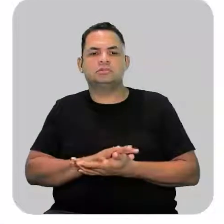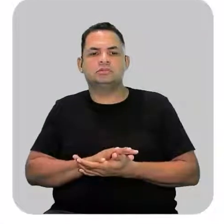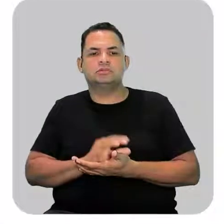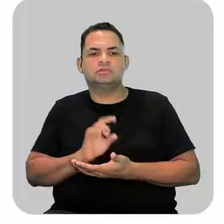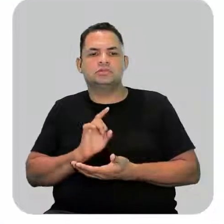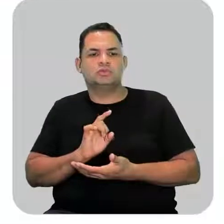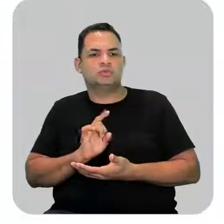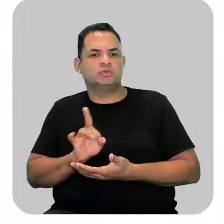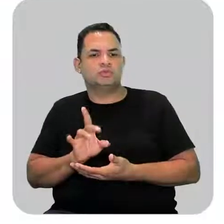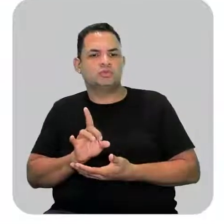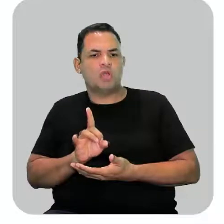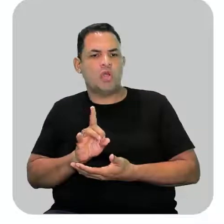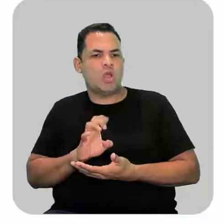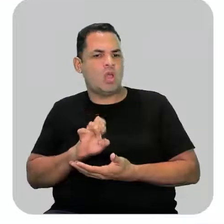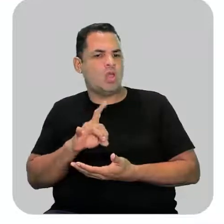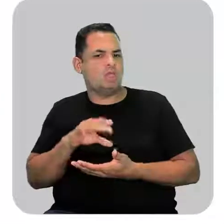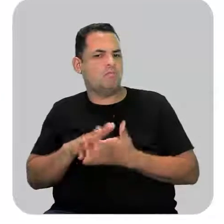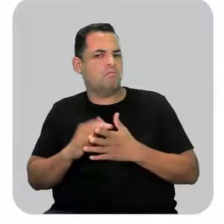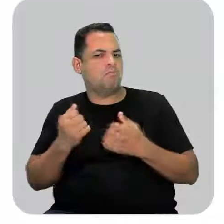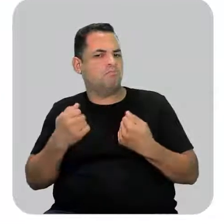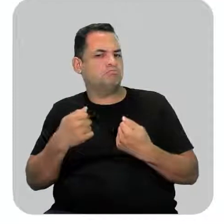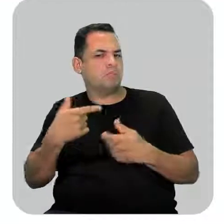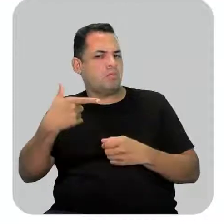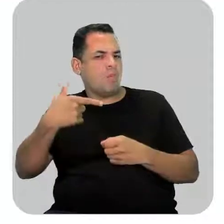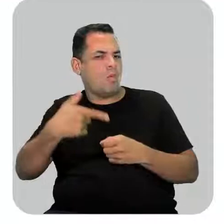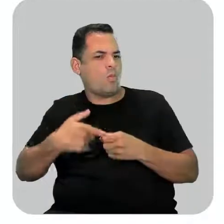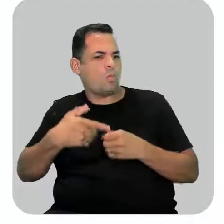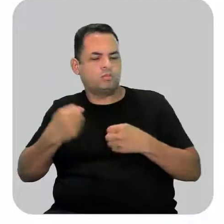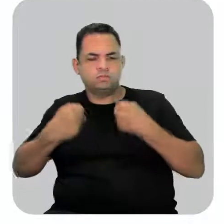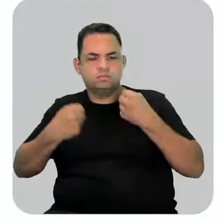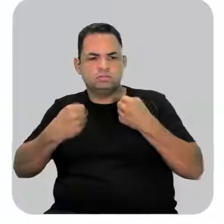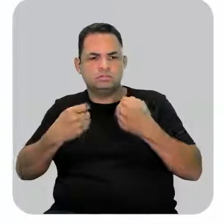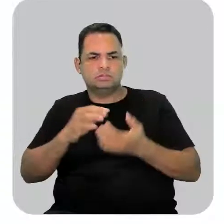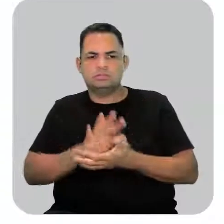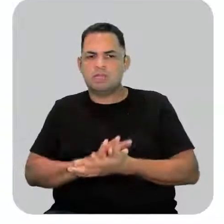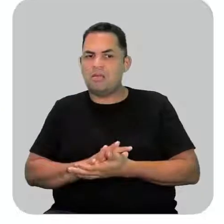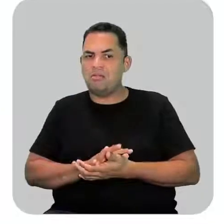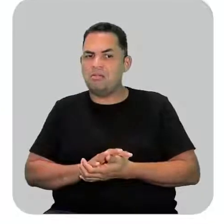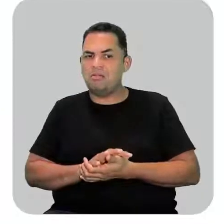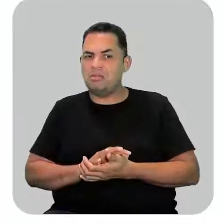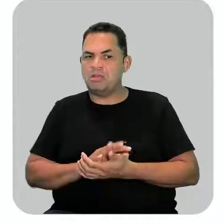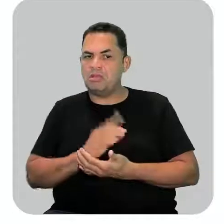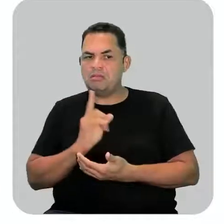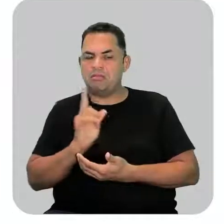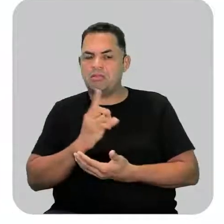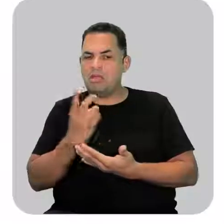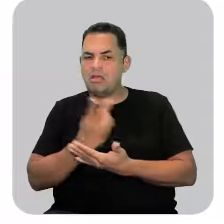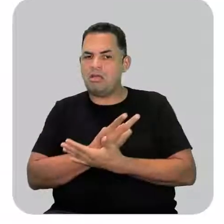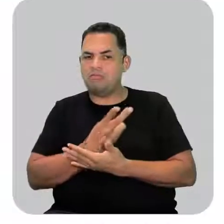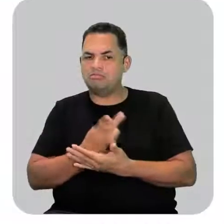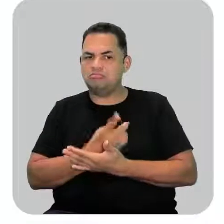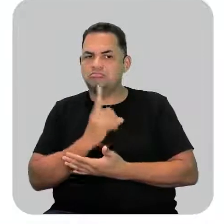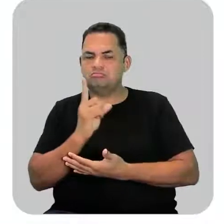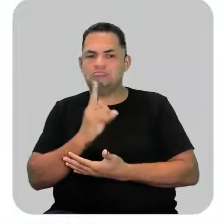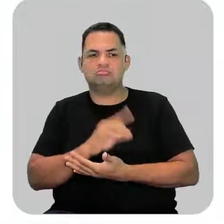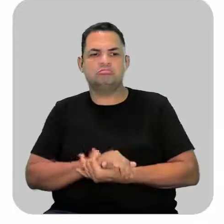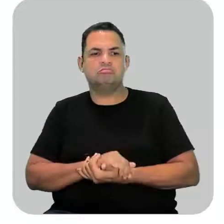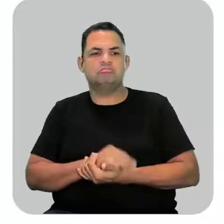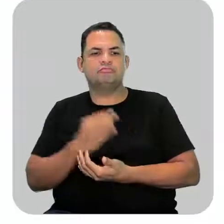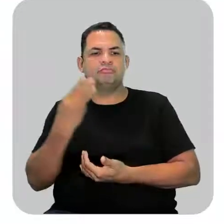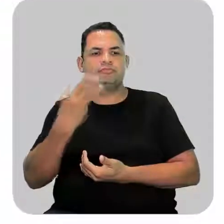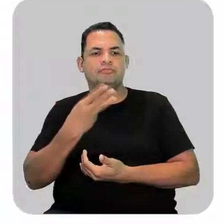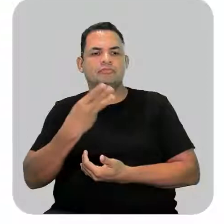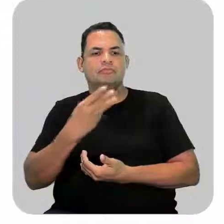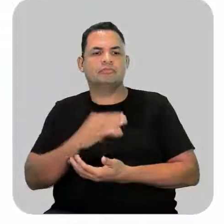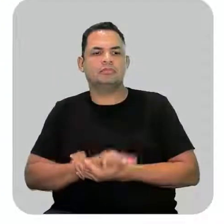que somente ele pode servir de combustível, não. Eu vou marcar como falso, eu não sei como vocês marcaram aí.